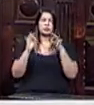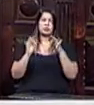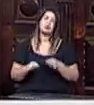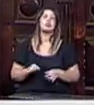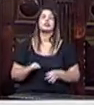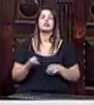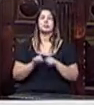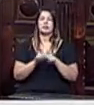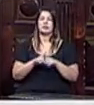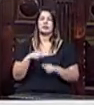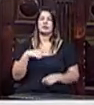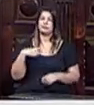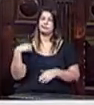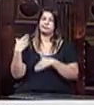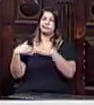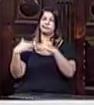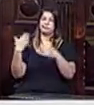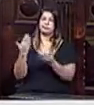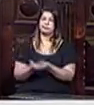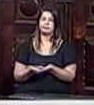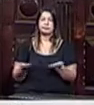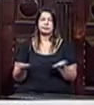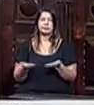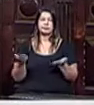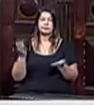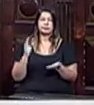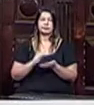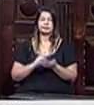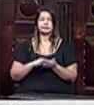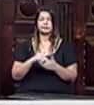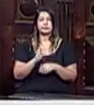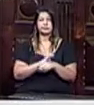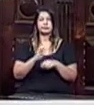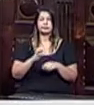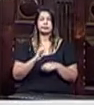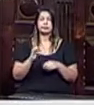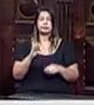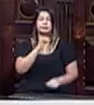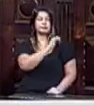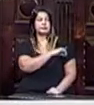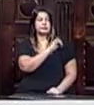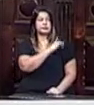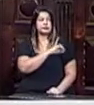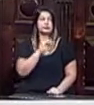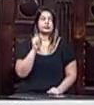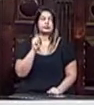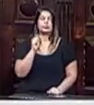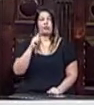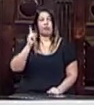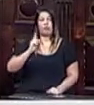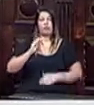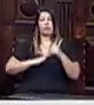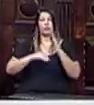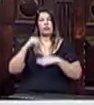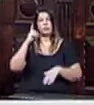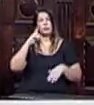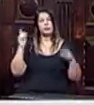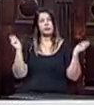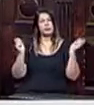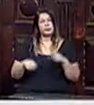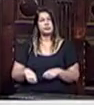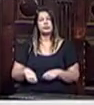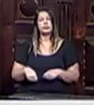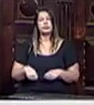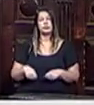tem faltado por parte do governo do Estado do Rio de Janeiro, é a competência ou talvez